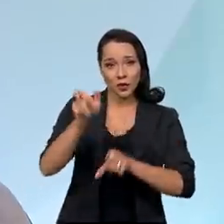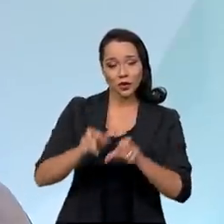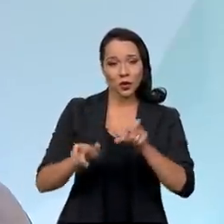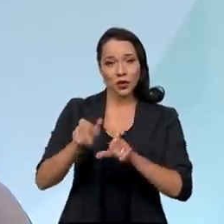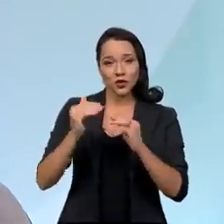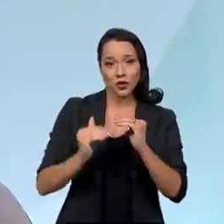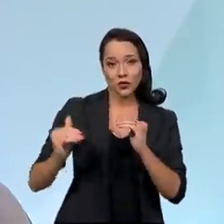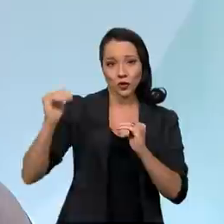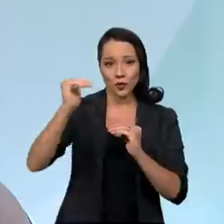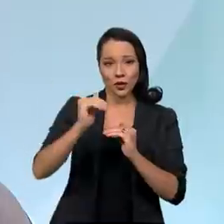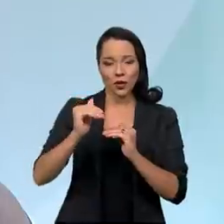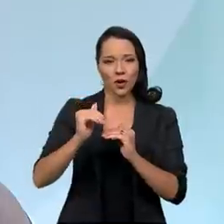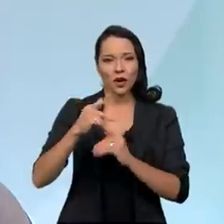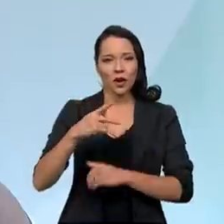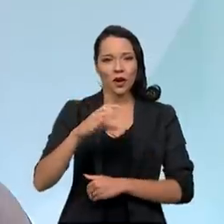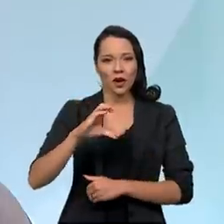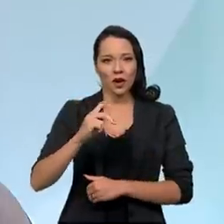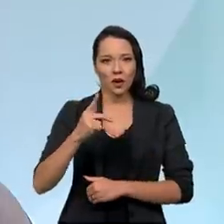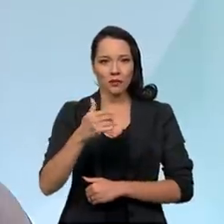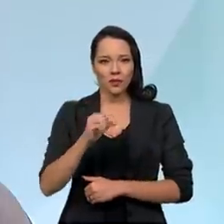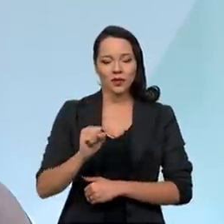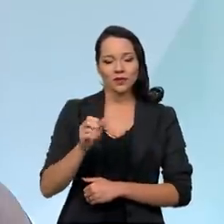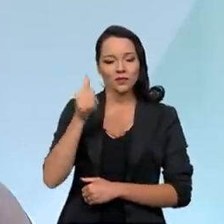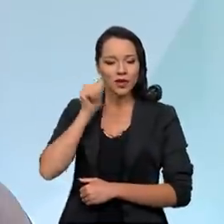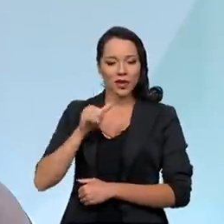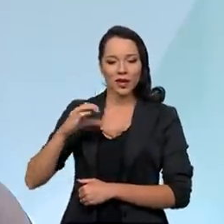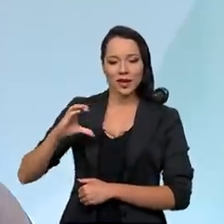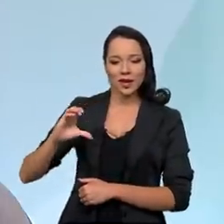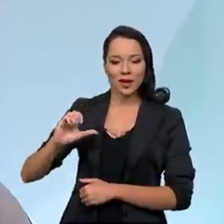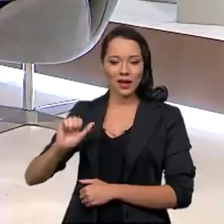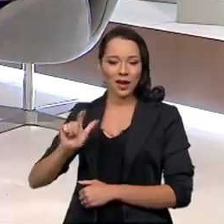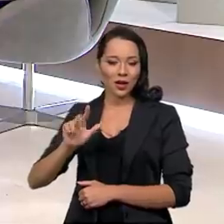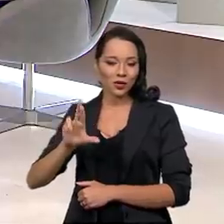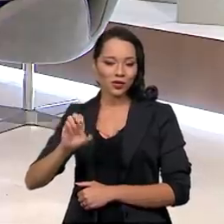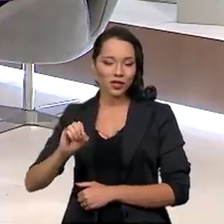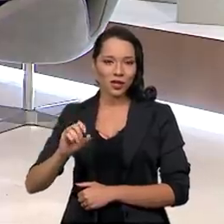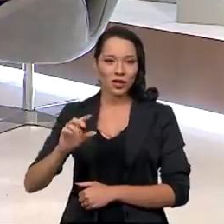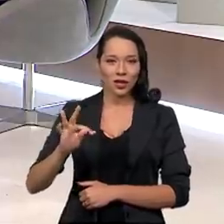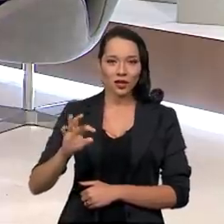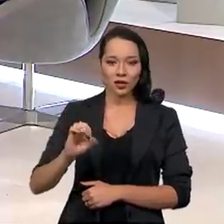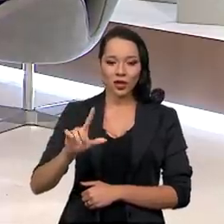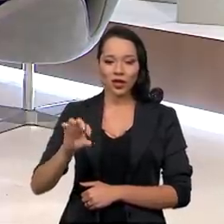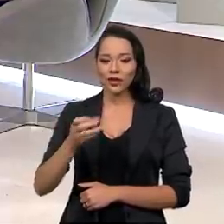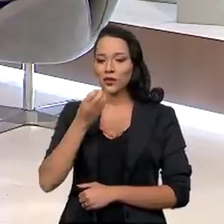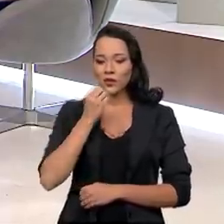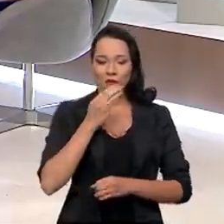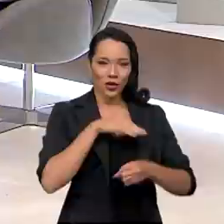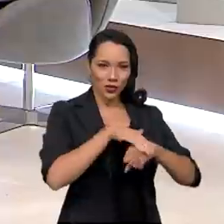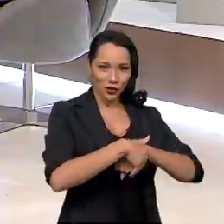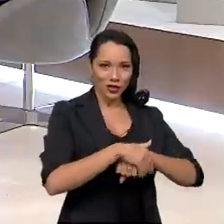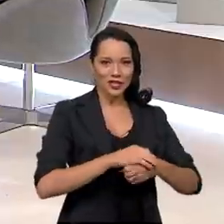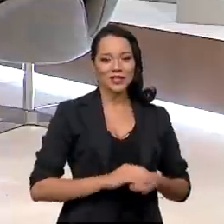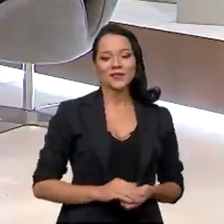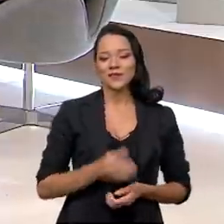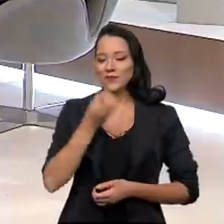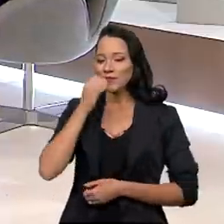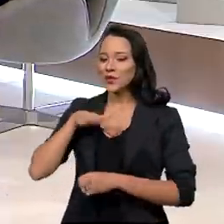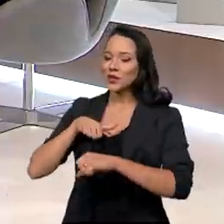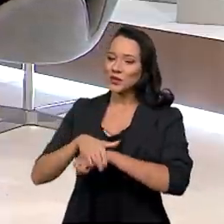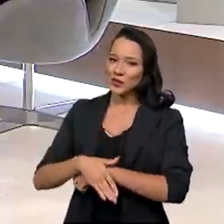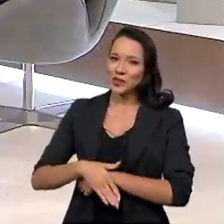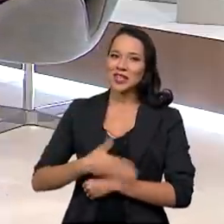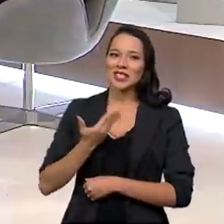Nível Superior, a CAPES, Cláudia Queda de Toledo. Boa noite, presidente. Boa noite, Paulo. É